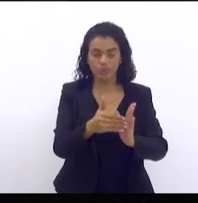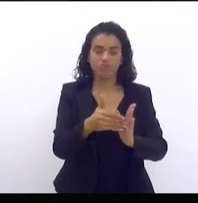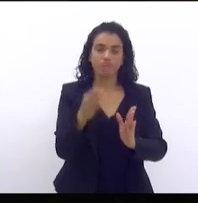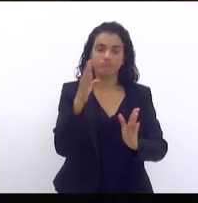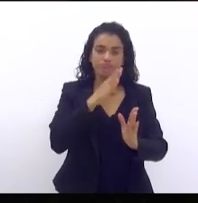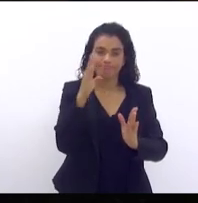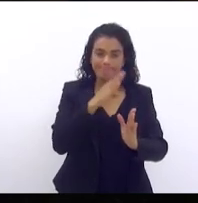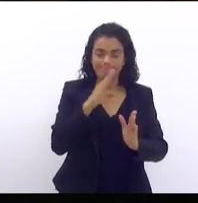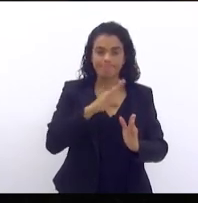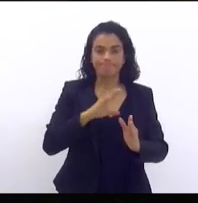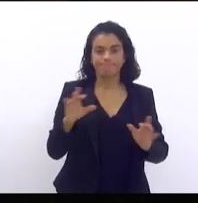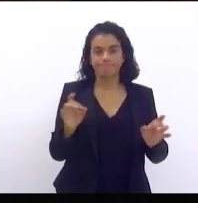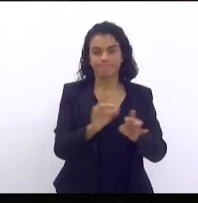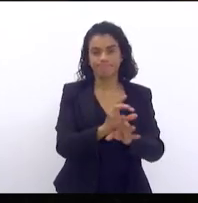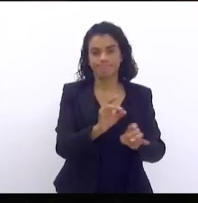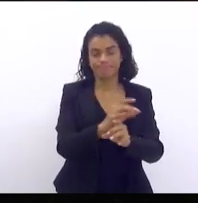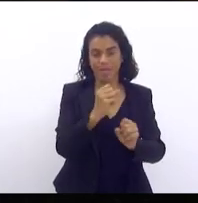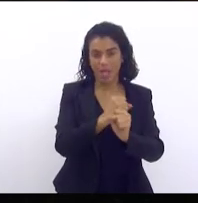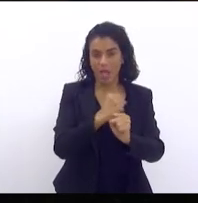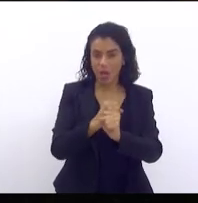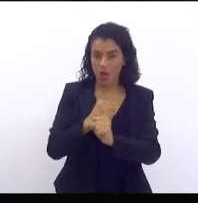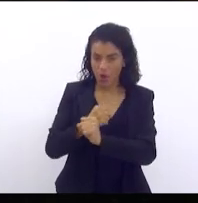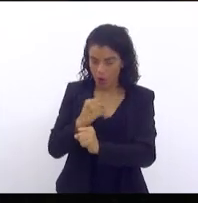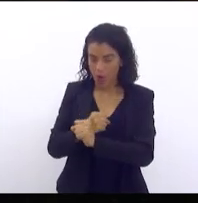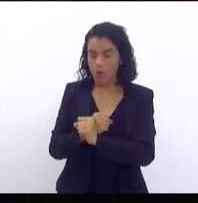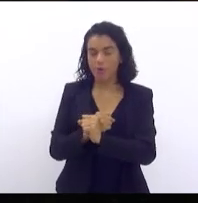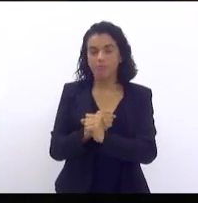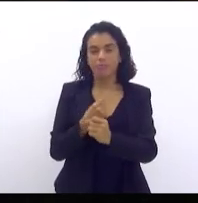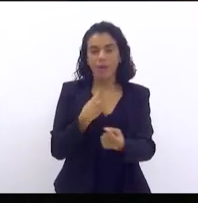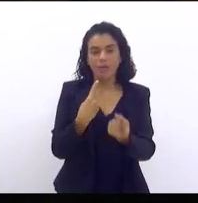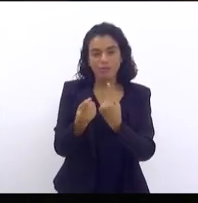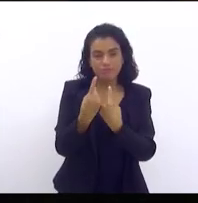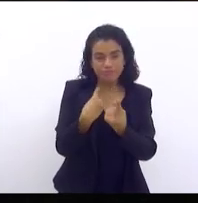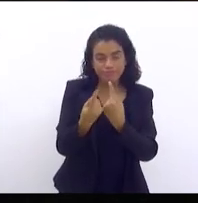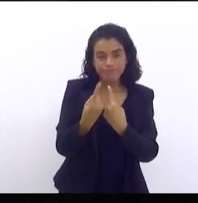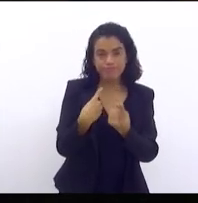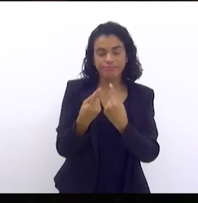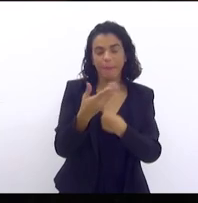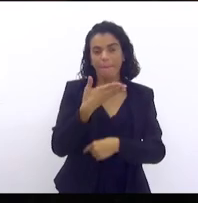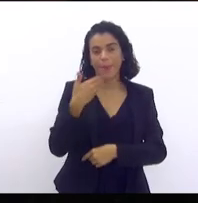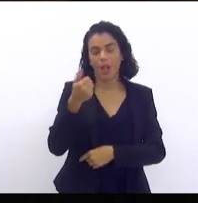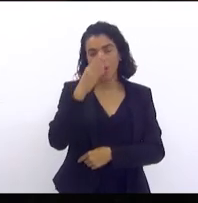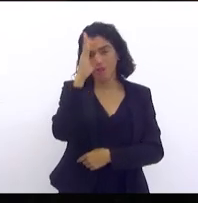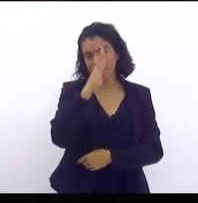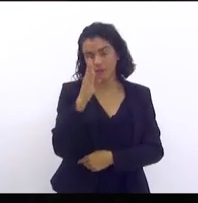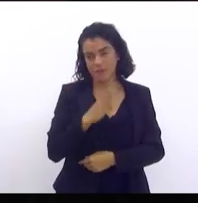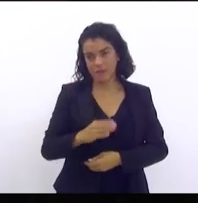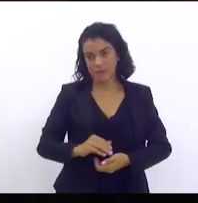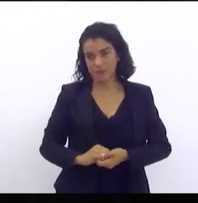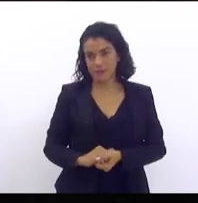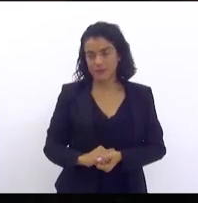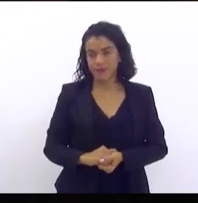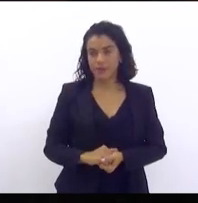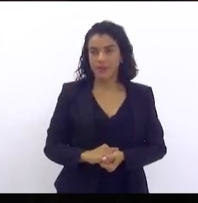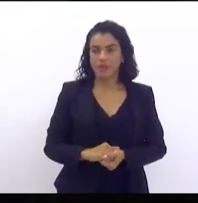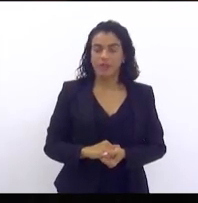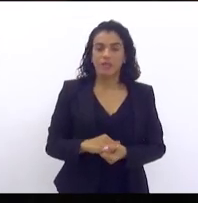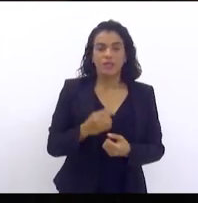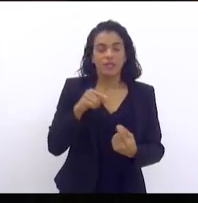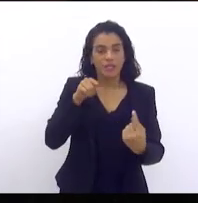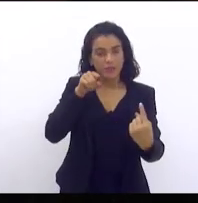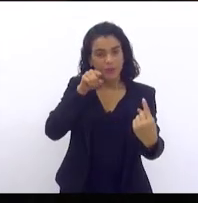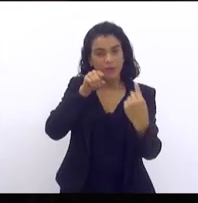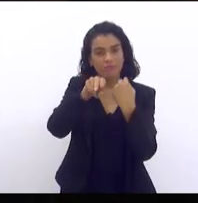ao transporte coletivo pela Avenida Brasil, nessas faixas segregadas, tanto para